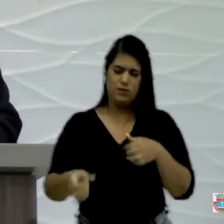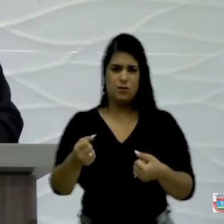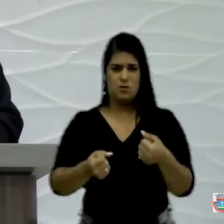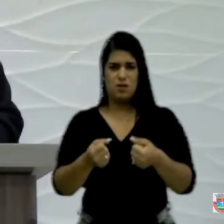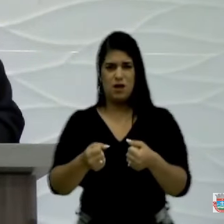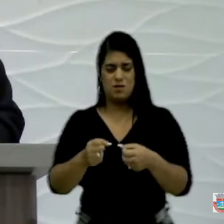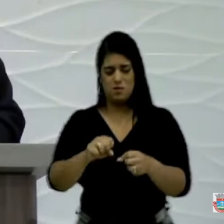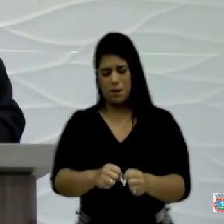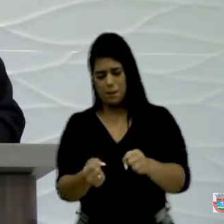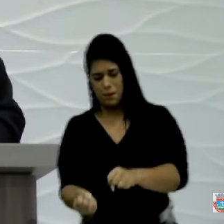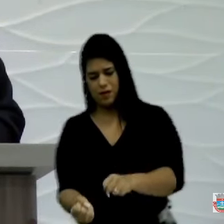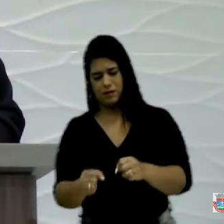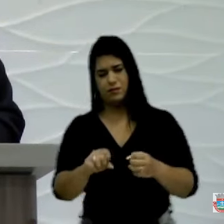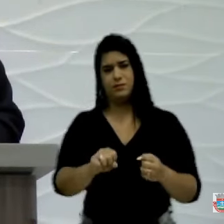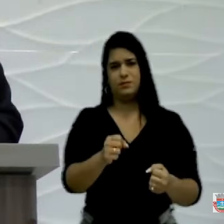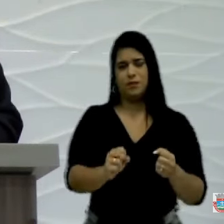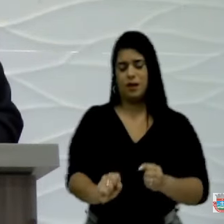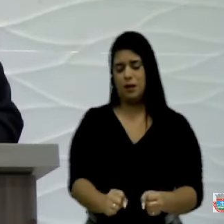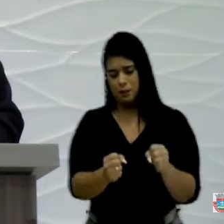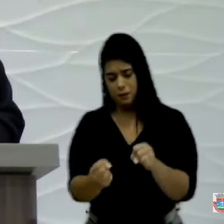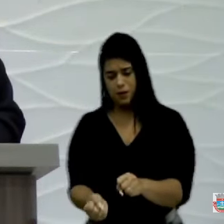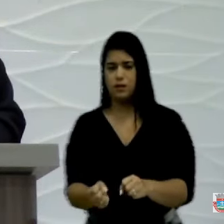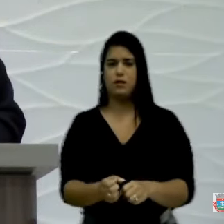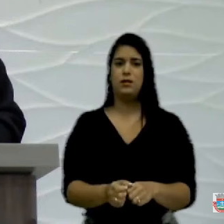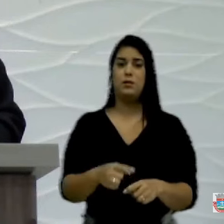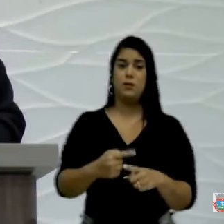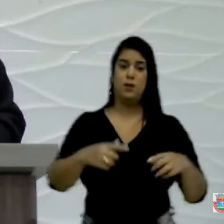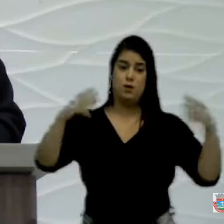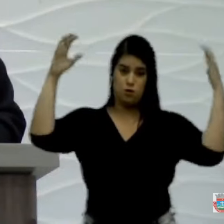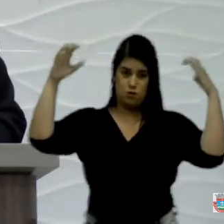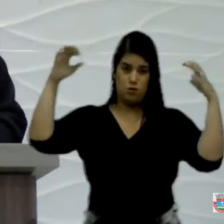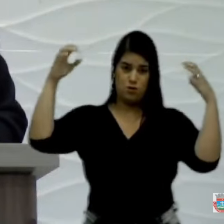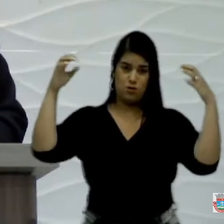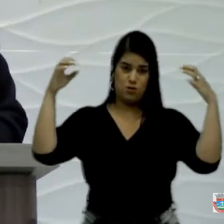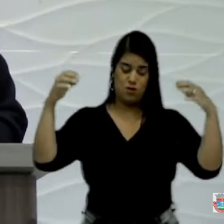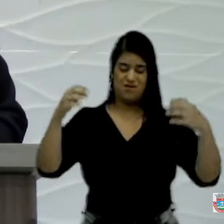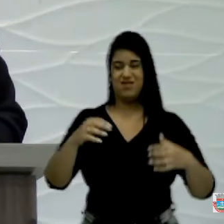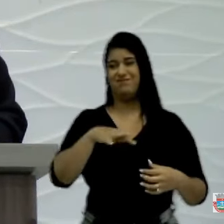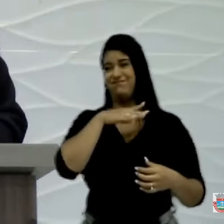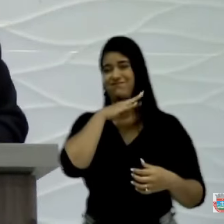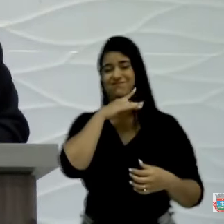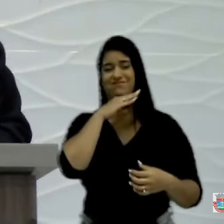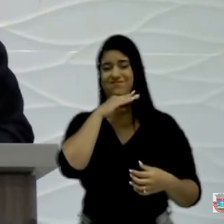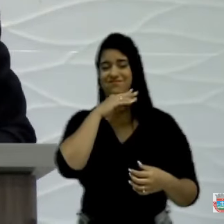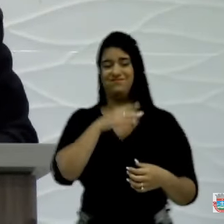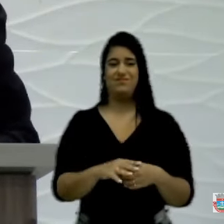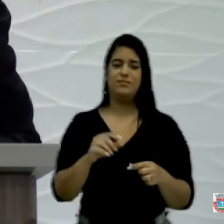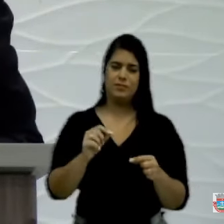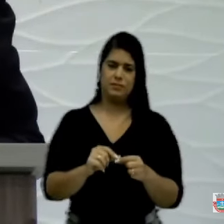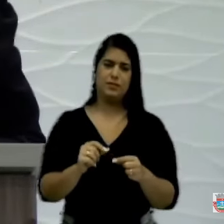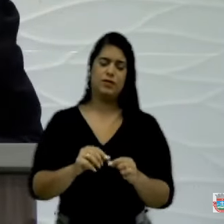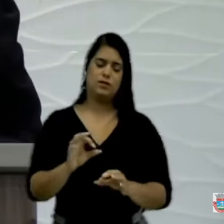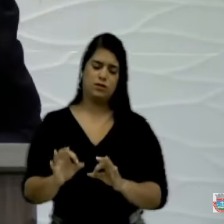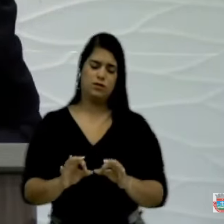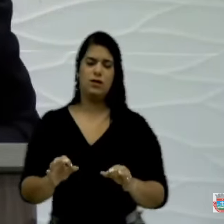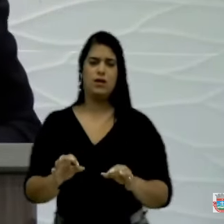dentro. E fica daí, quando chove, ninguém passa. Que se façam ali, a Secretaria de Obras,